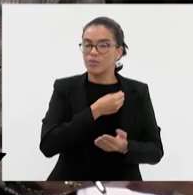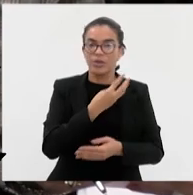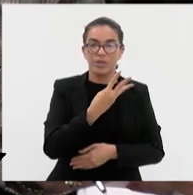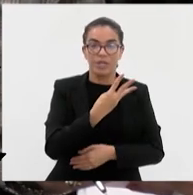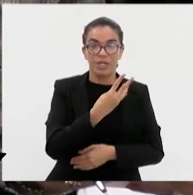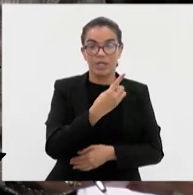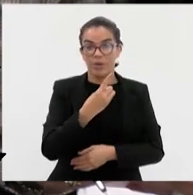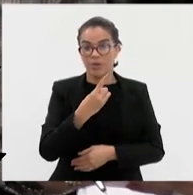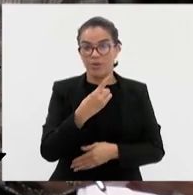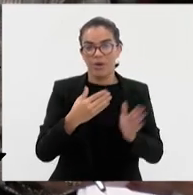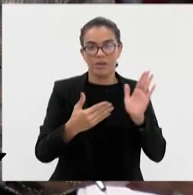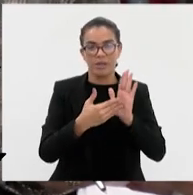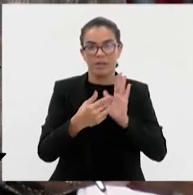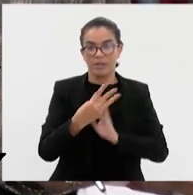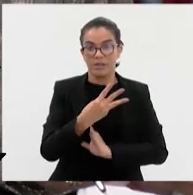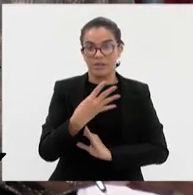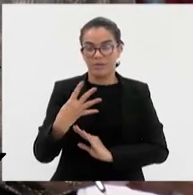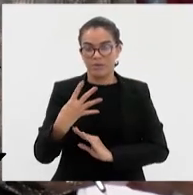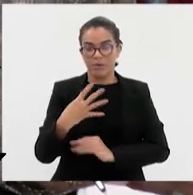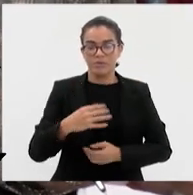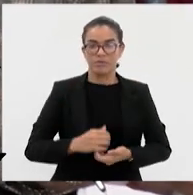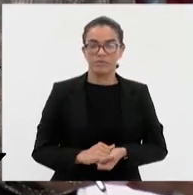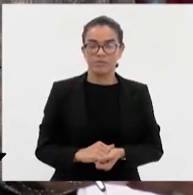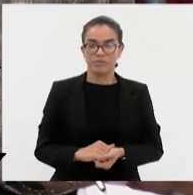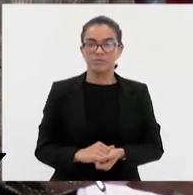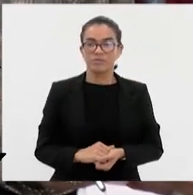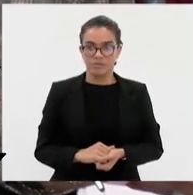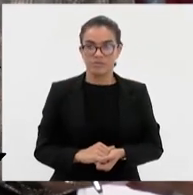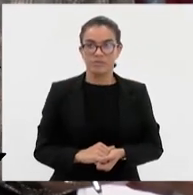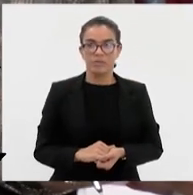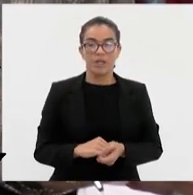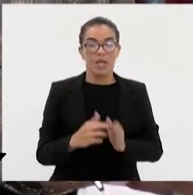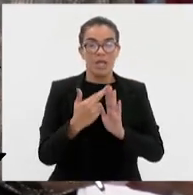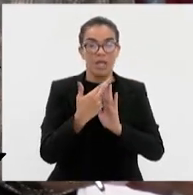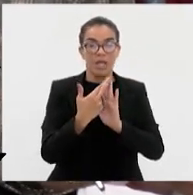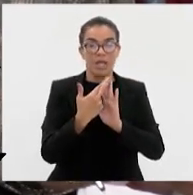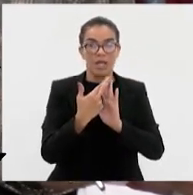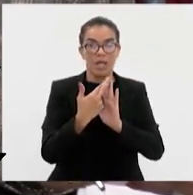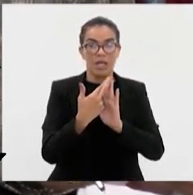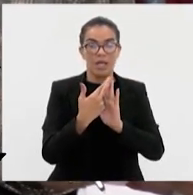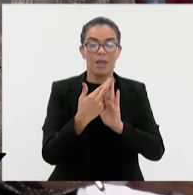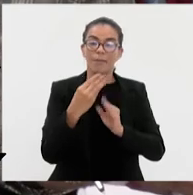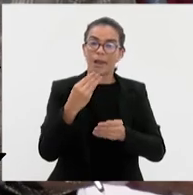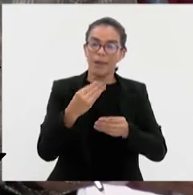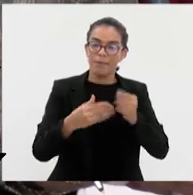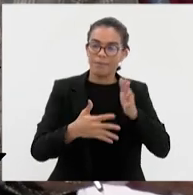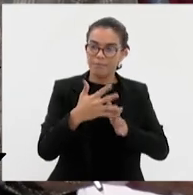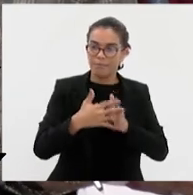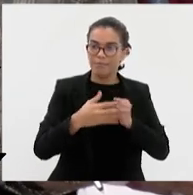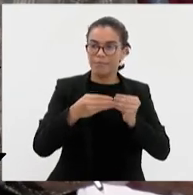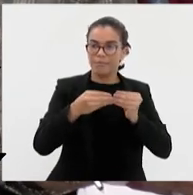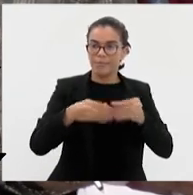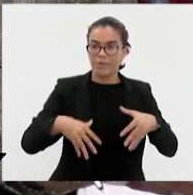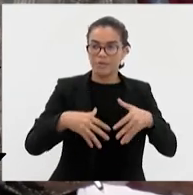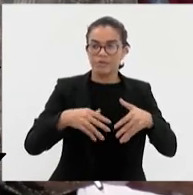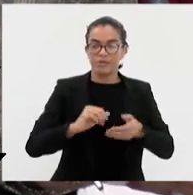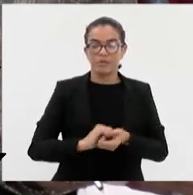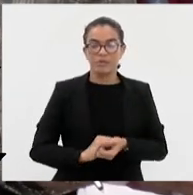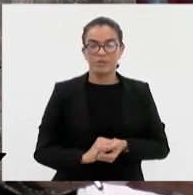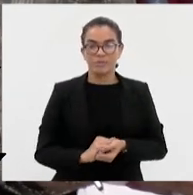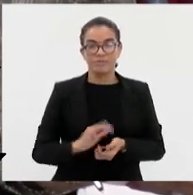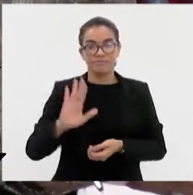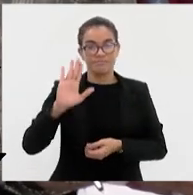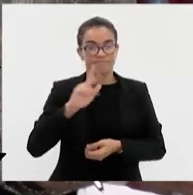31 a 34, que são de relatoria, são pela prejudicabilidade. Presidente. Pois